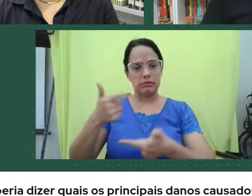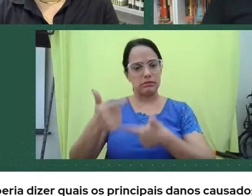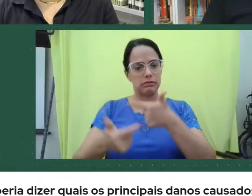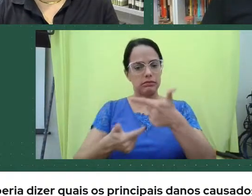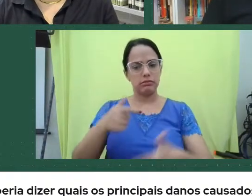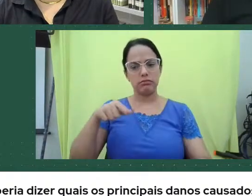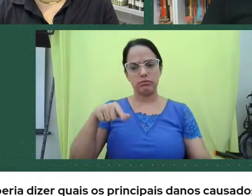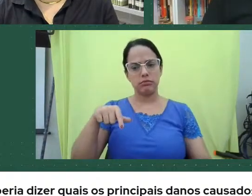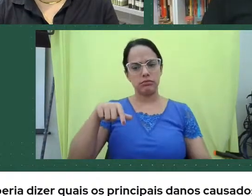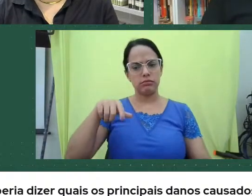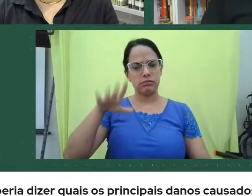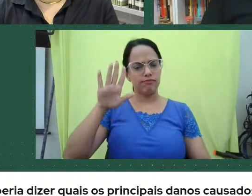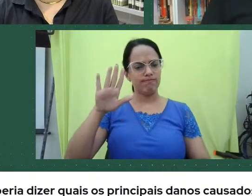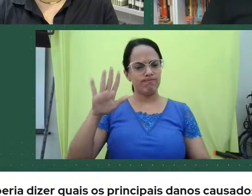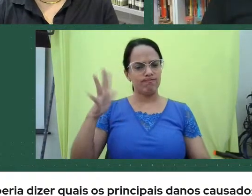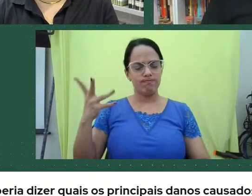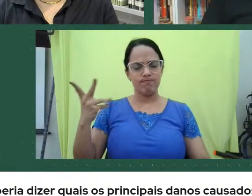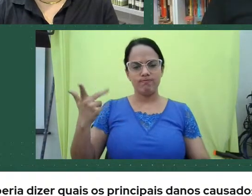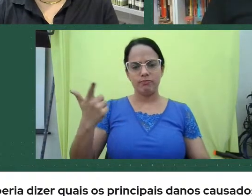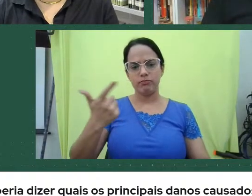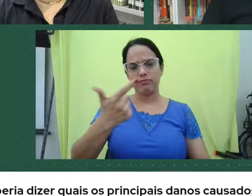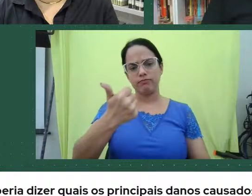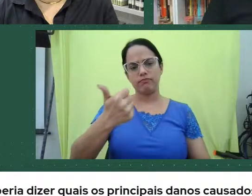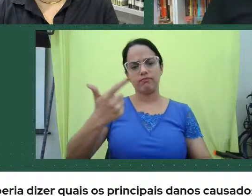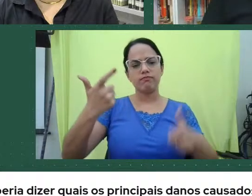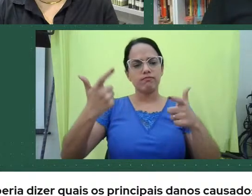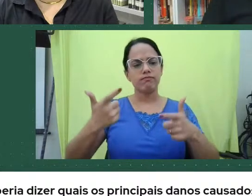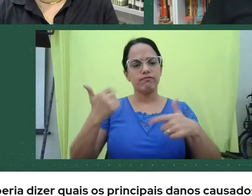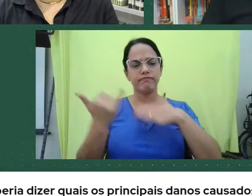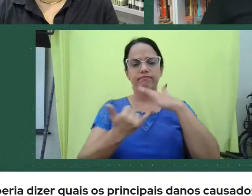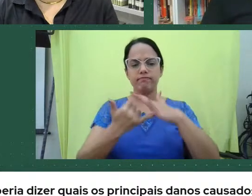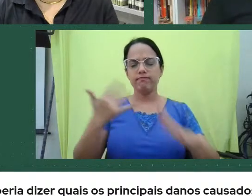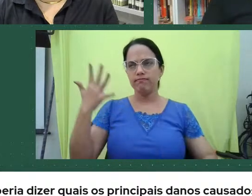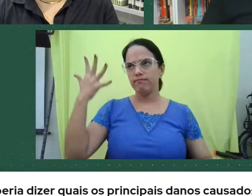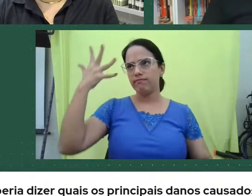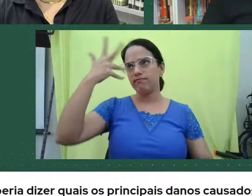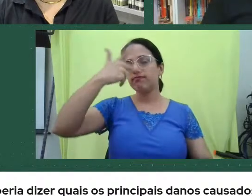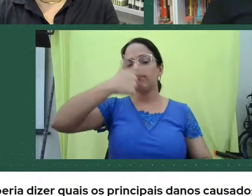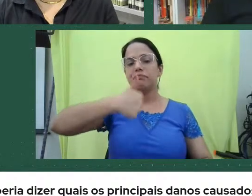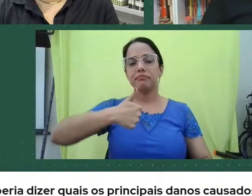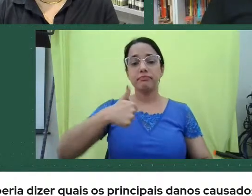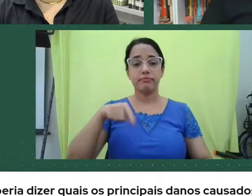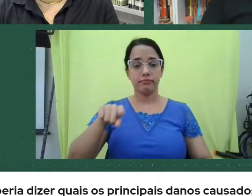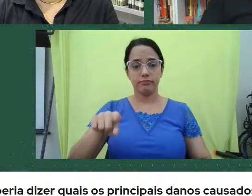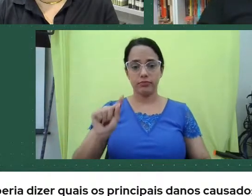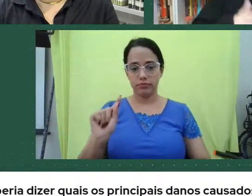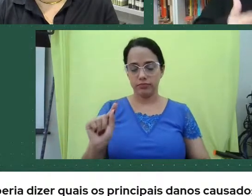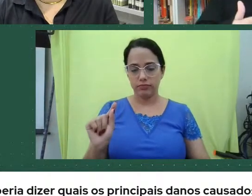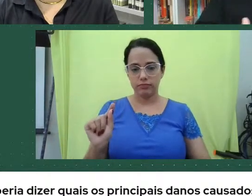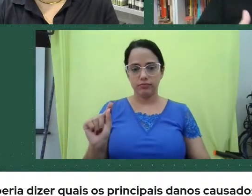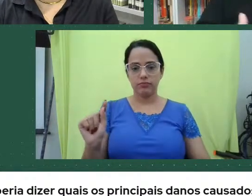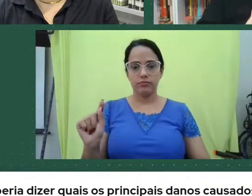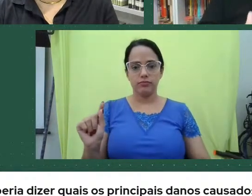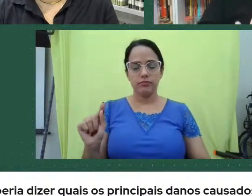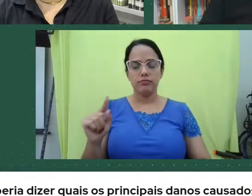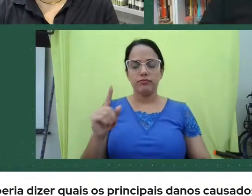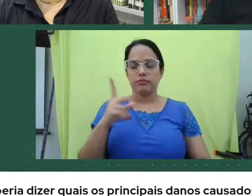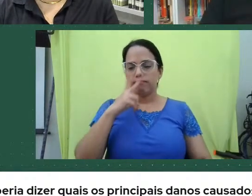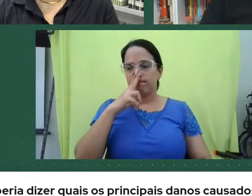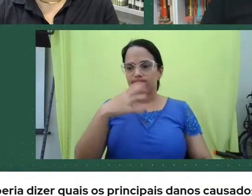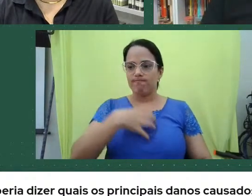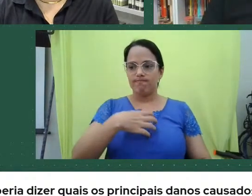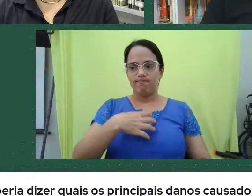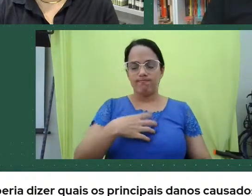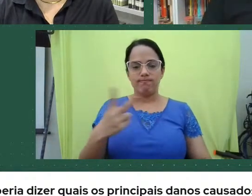assim, magistral, assim, é uma instituição belíssima. Eu acho que além dos